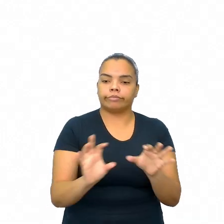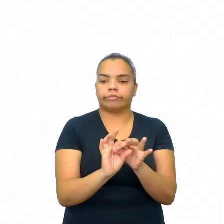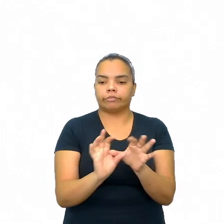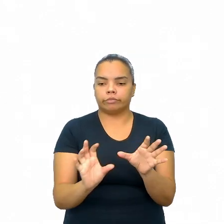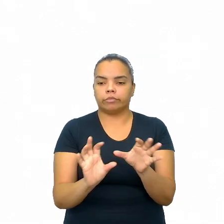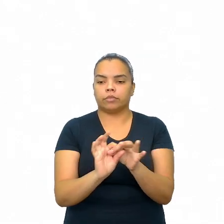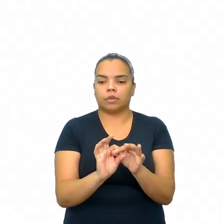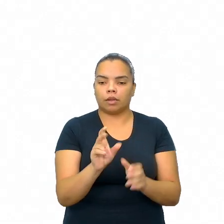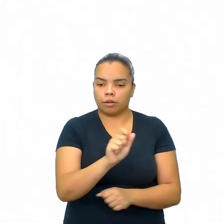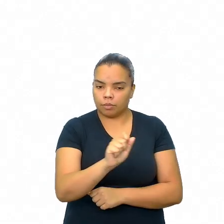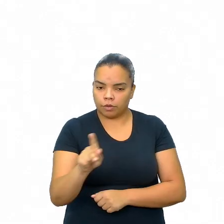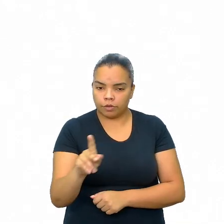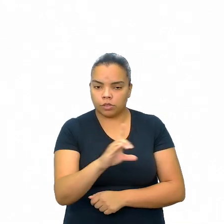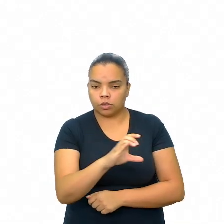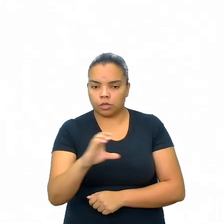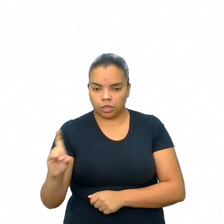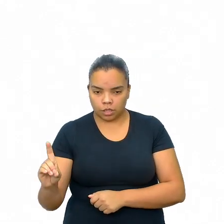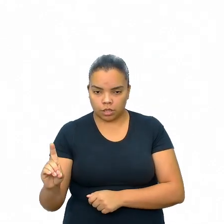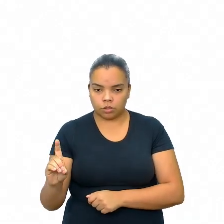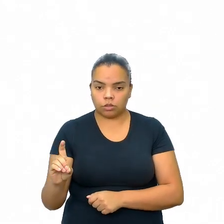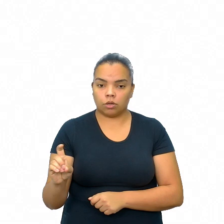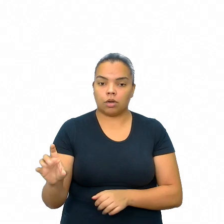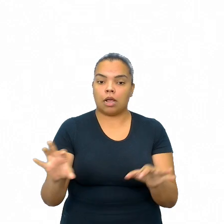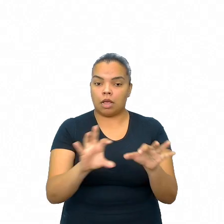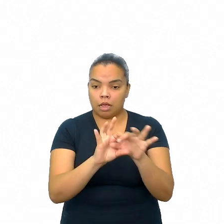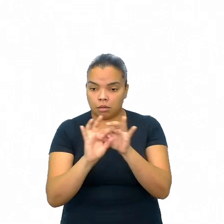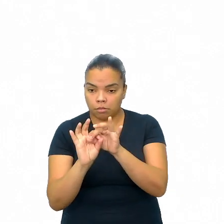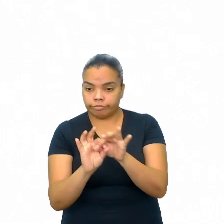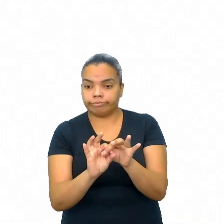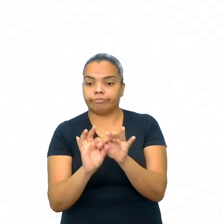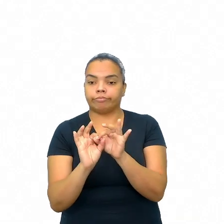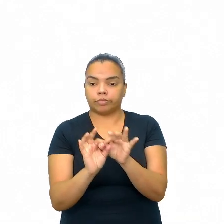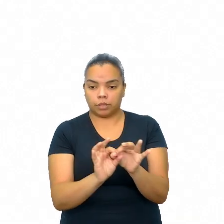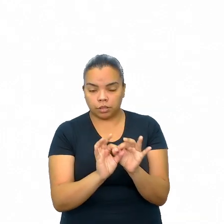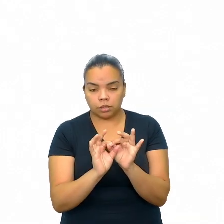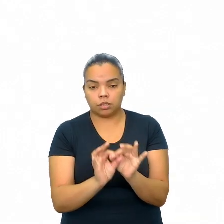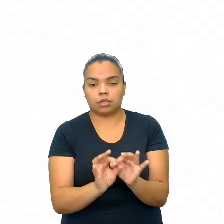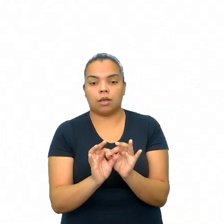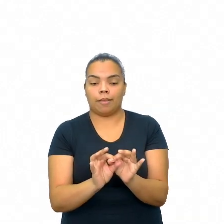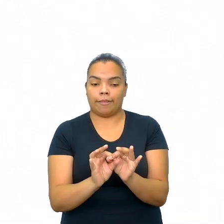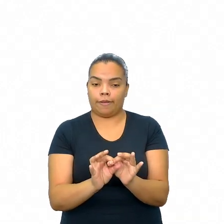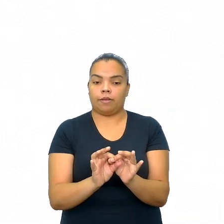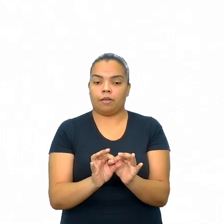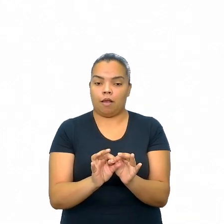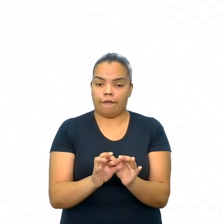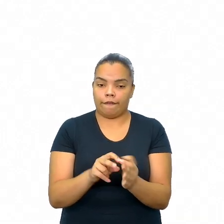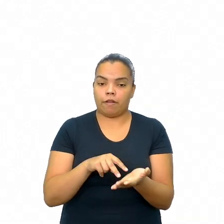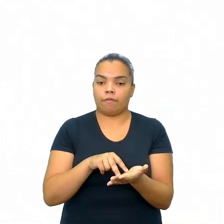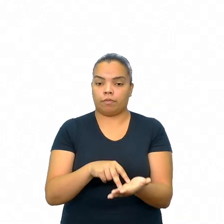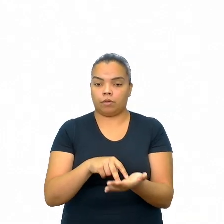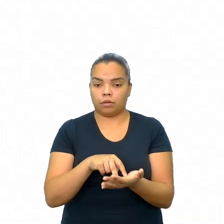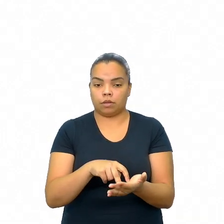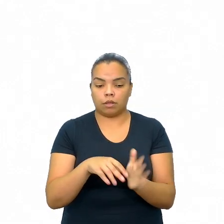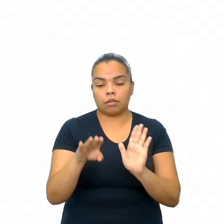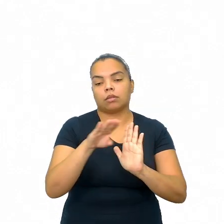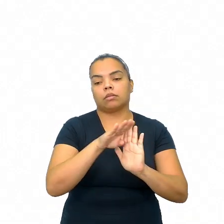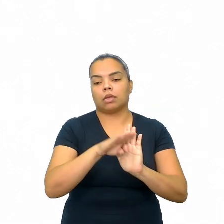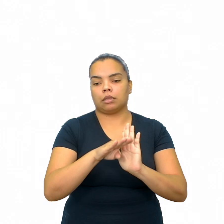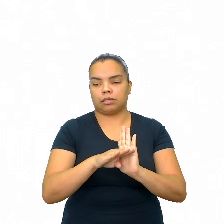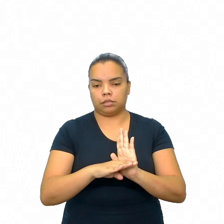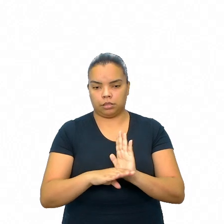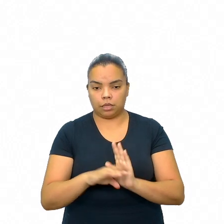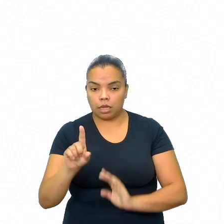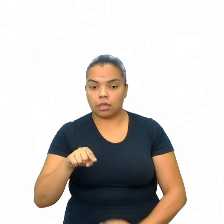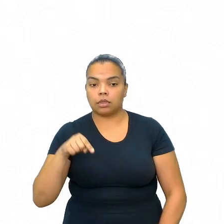professores coordenadores. Essa parceria é que vai dar coerência e solidez à elaboração da lista.